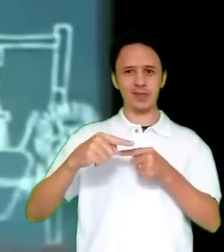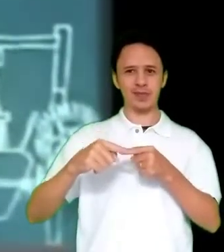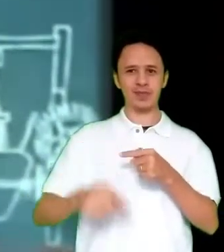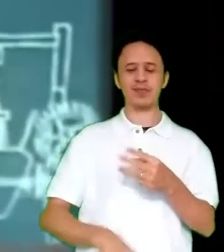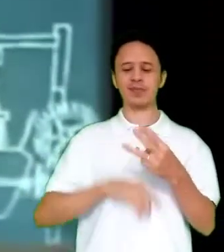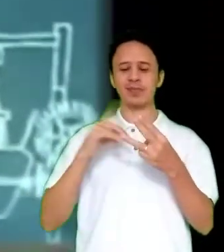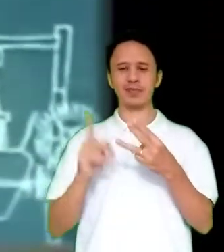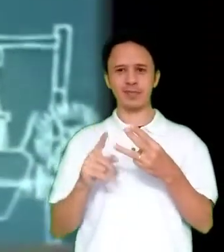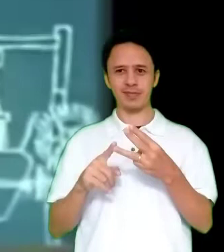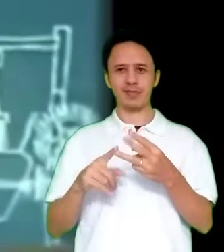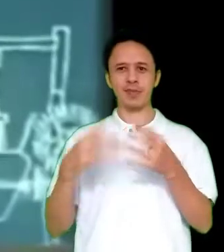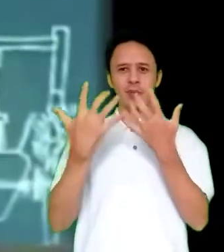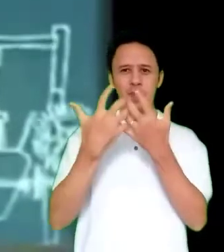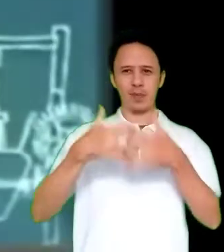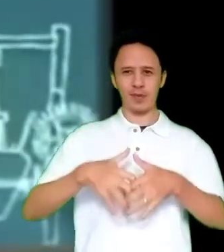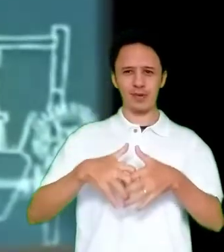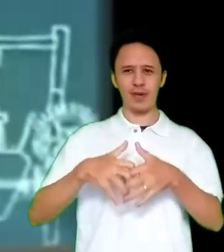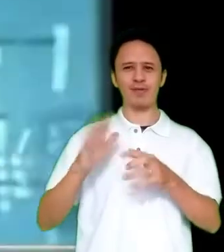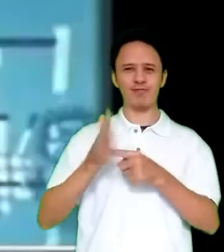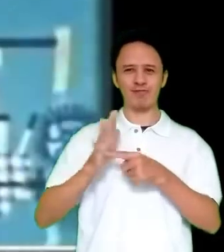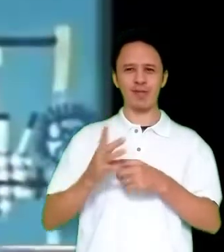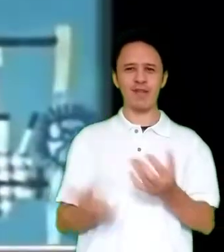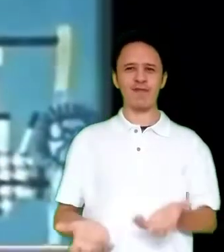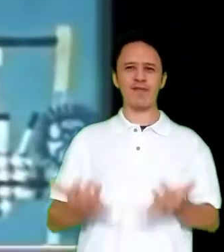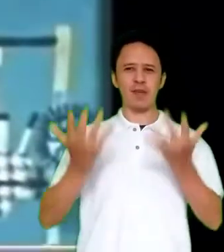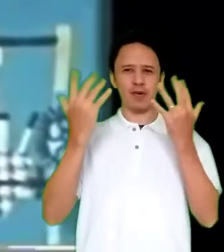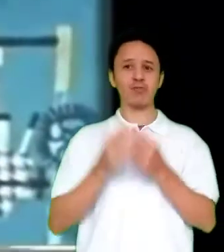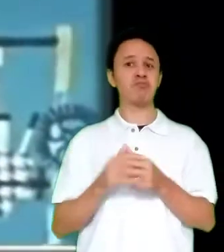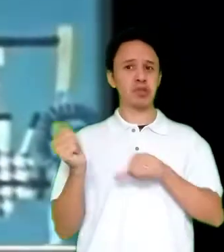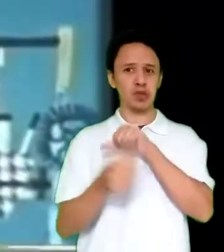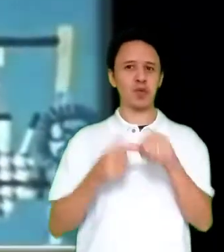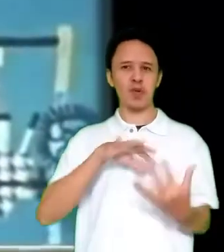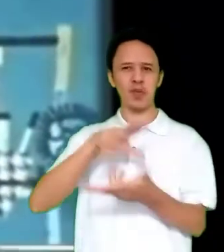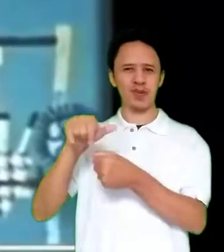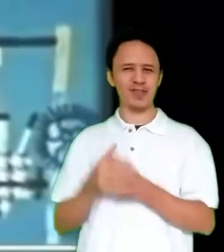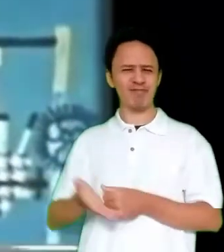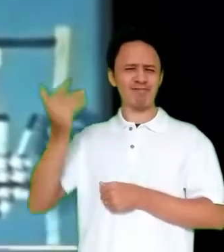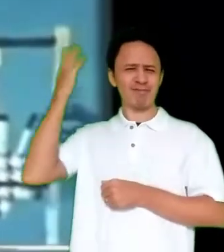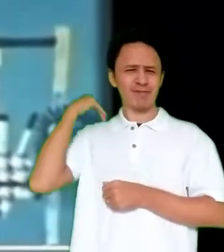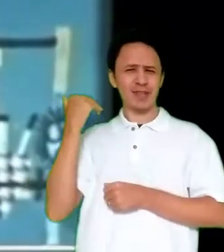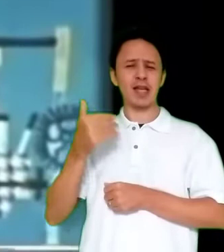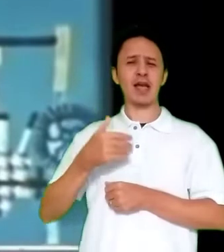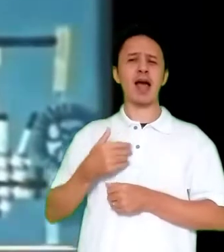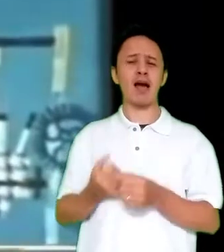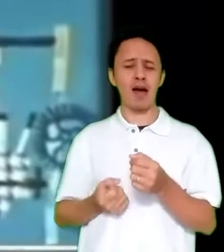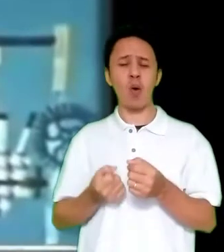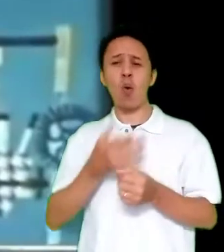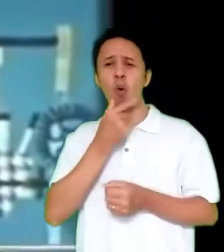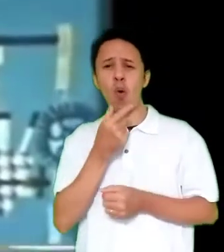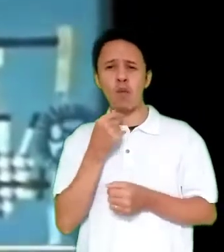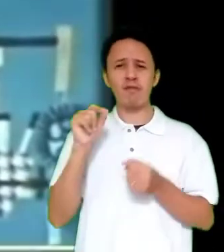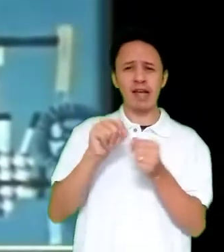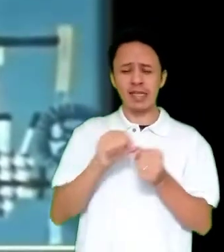outras máquinas, transformaram o mundo. Desde os tempos primitivos, o homem vem fabricando e